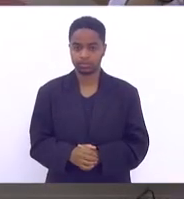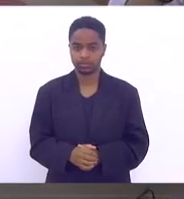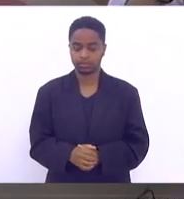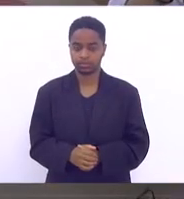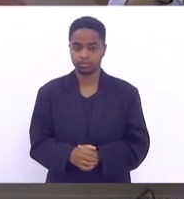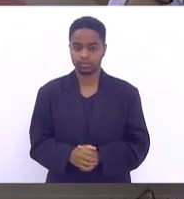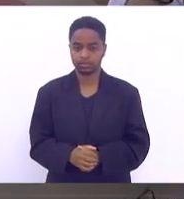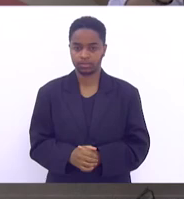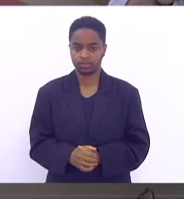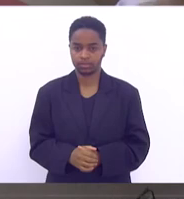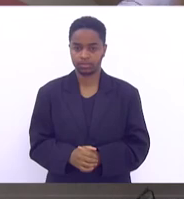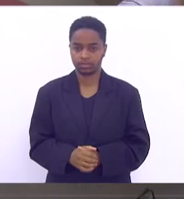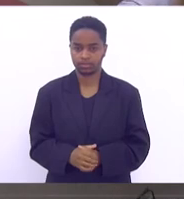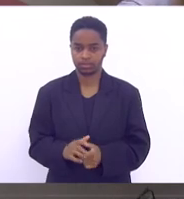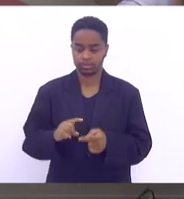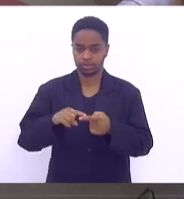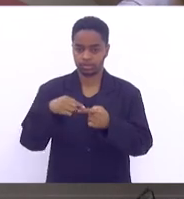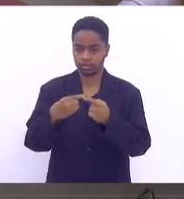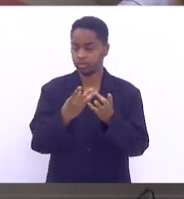passados 30 dias